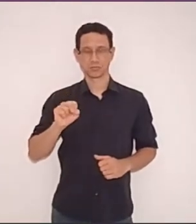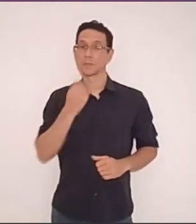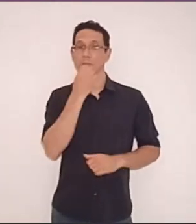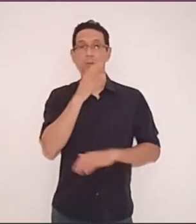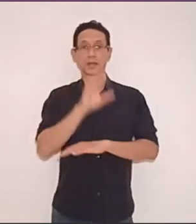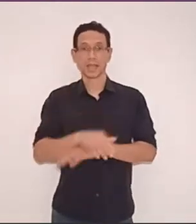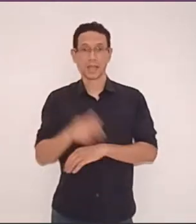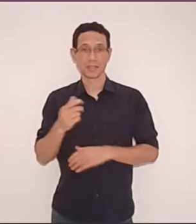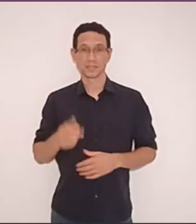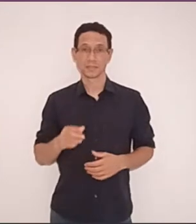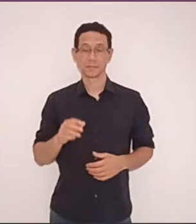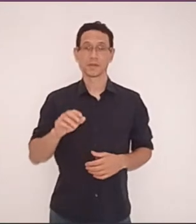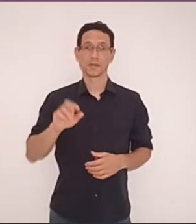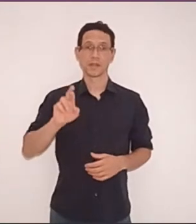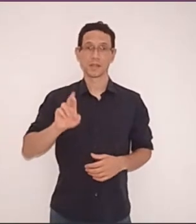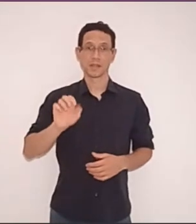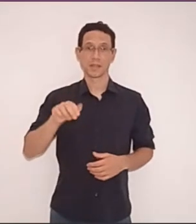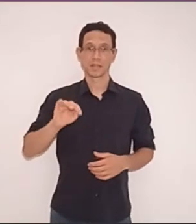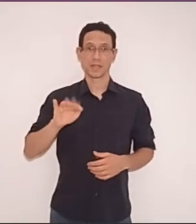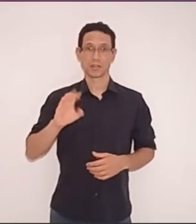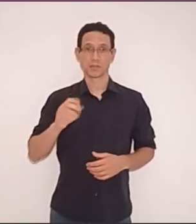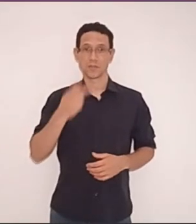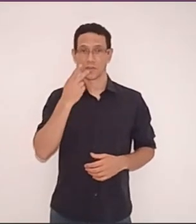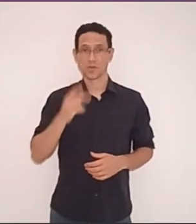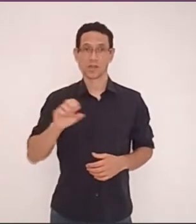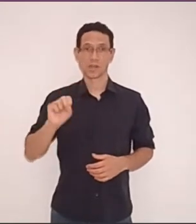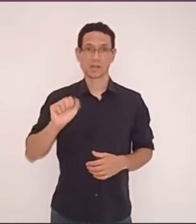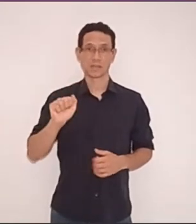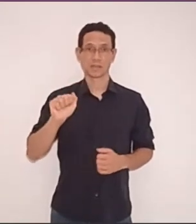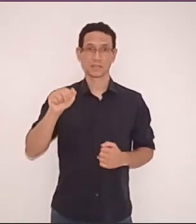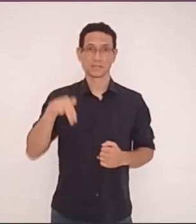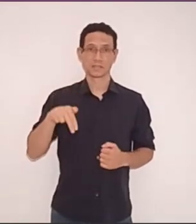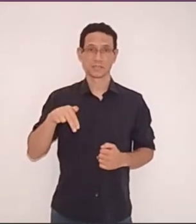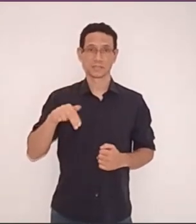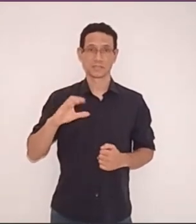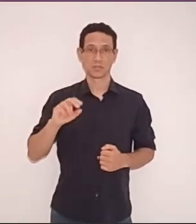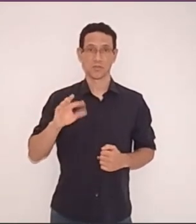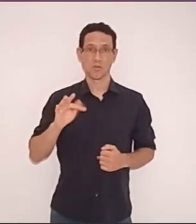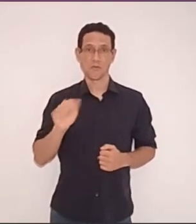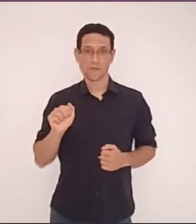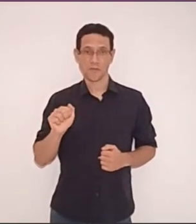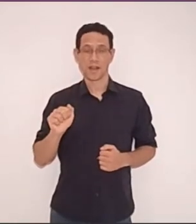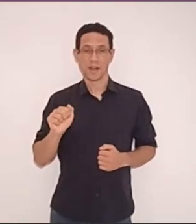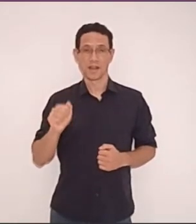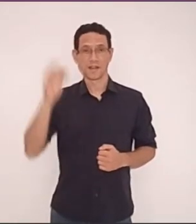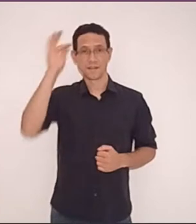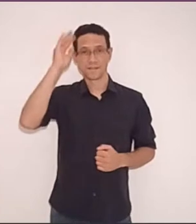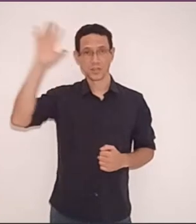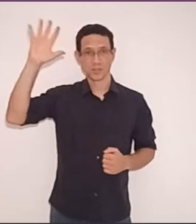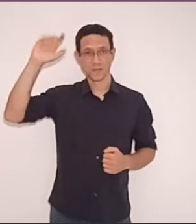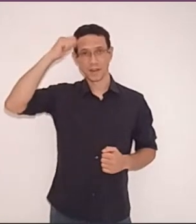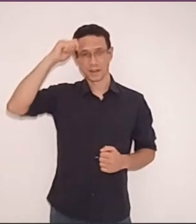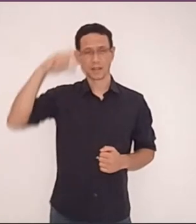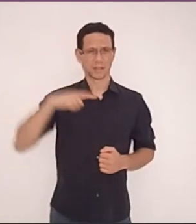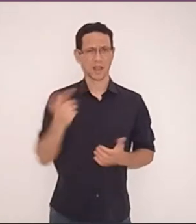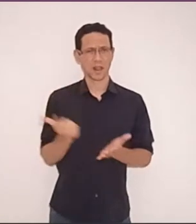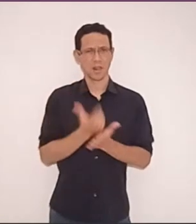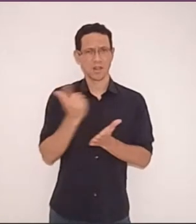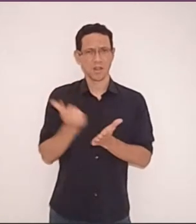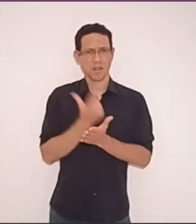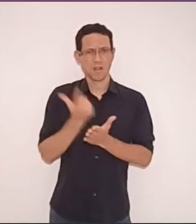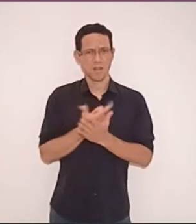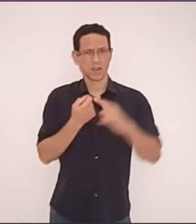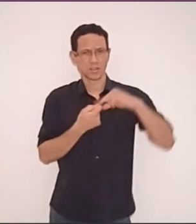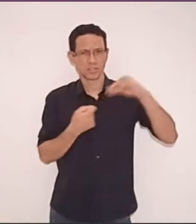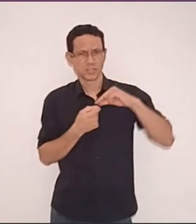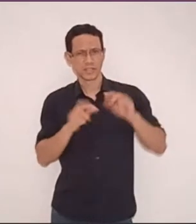Renato falou sobre sankofa e a filosofia africana Quais livros estudos e fontes temos para saber mais sobre este assunto